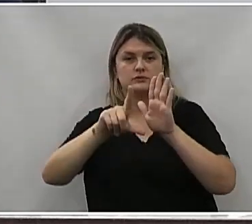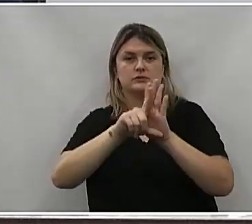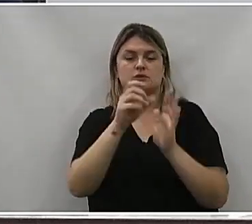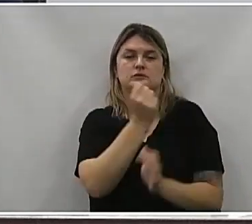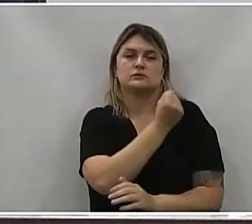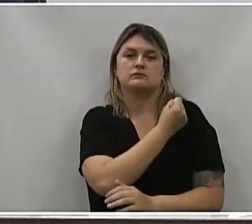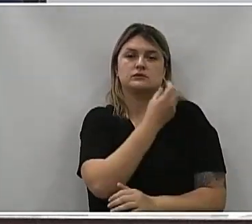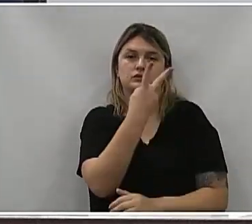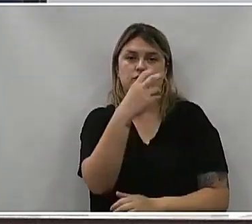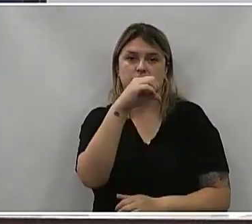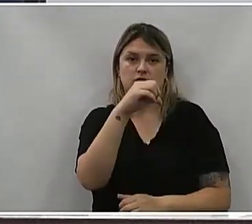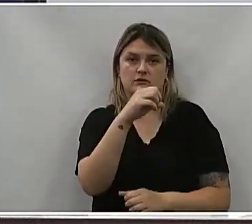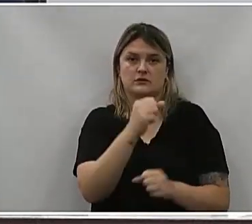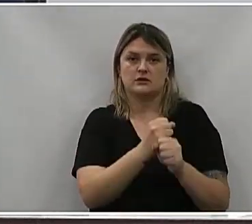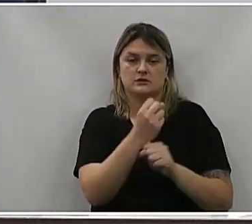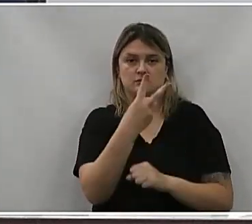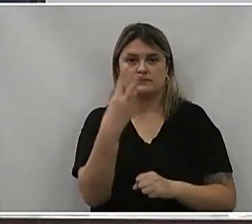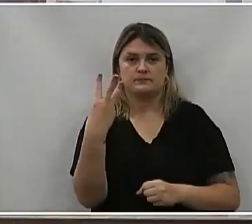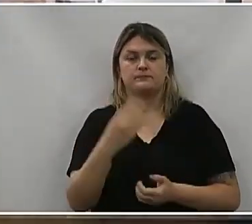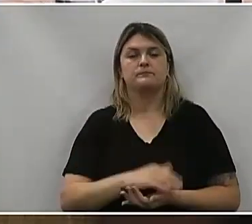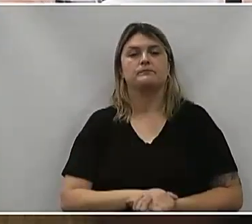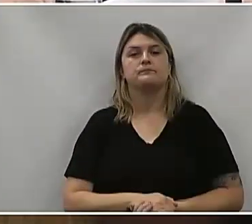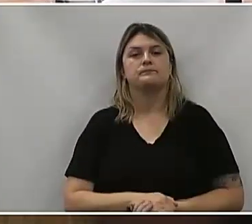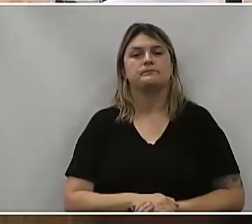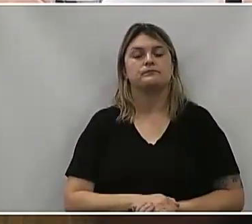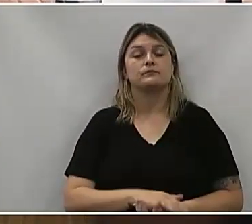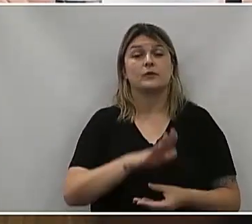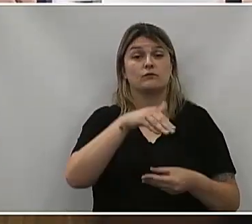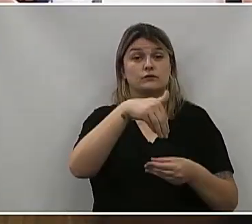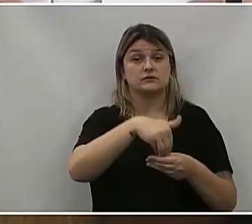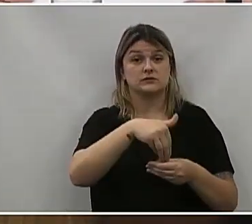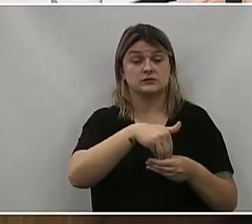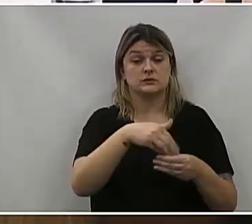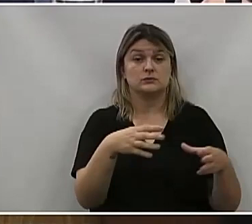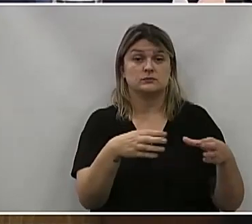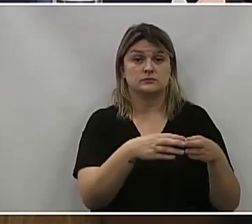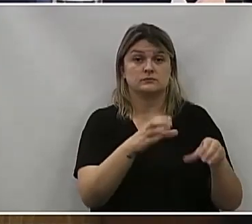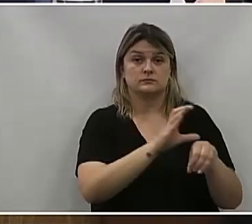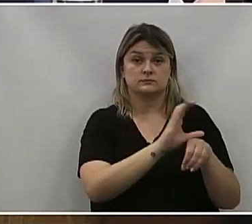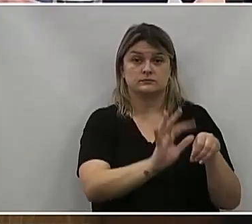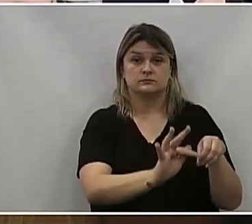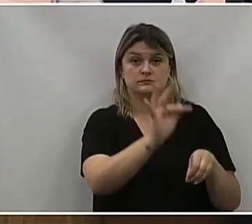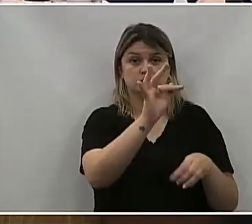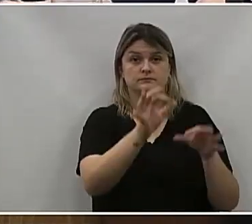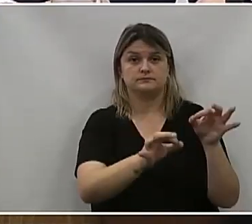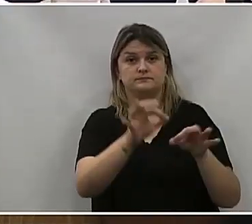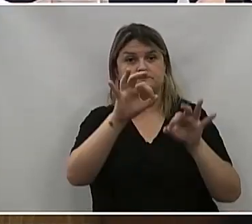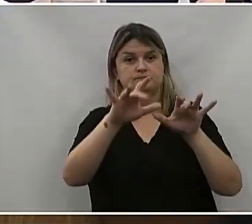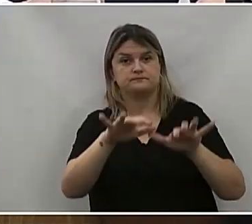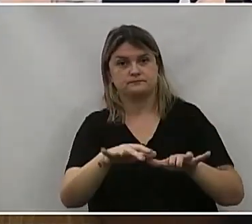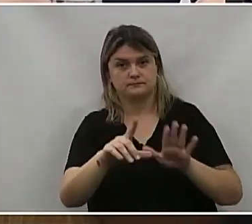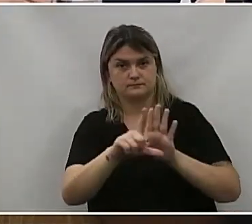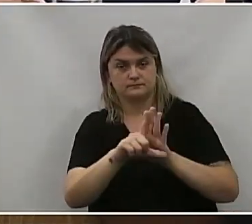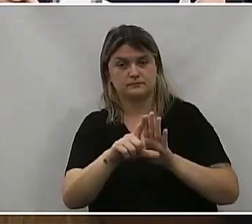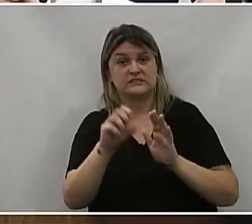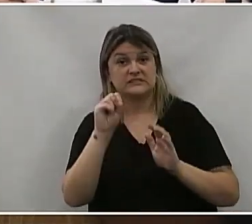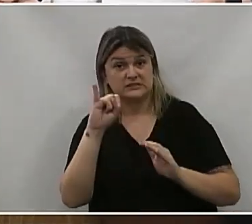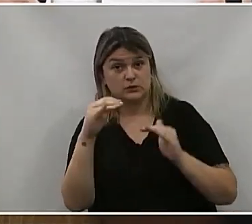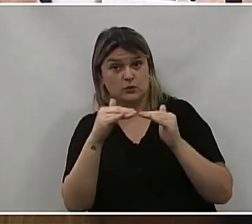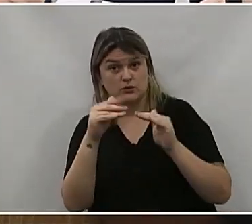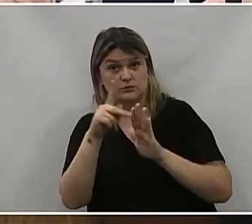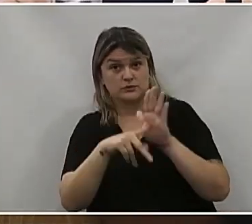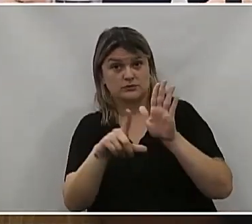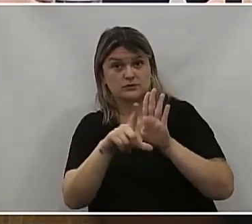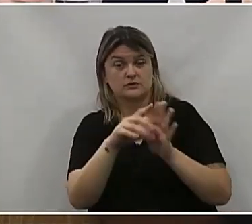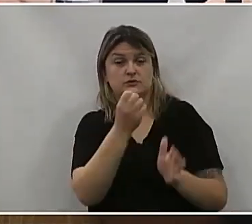lei ordinária de número 29 de 2023. Votação do parecer fundamentado da Comissão de Constituição, Justiça e Redação Final, favorável ao